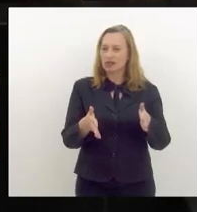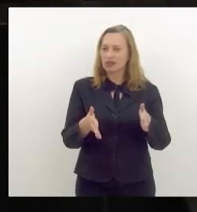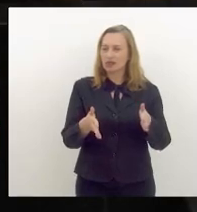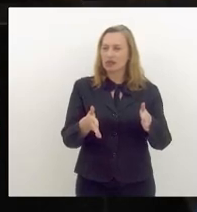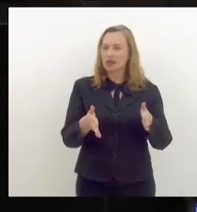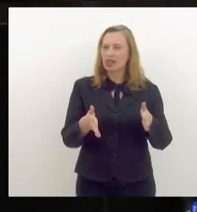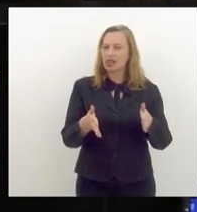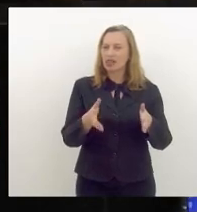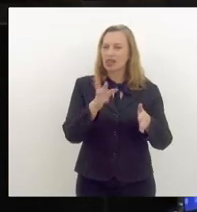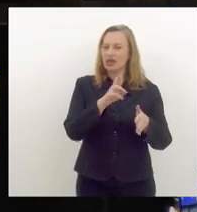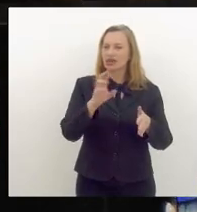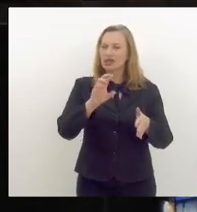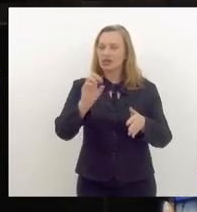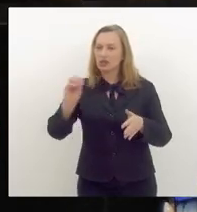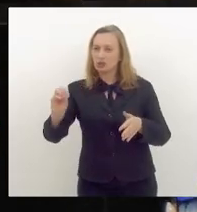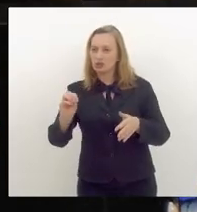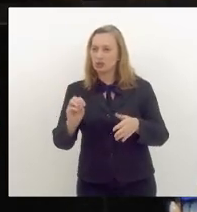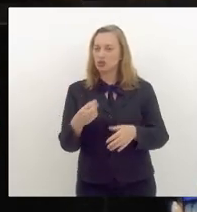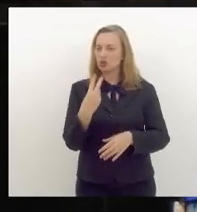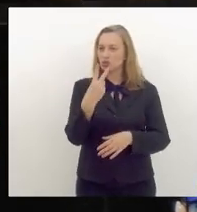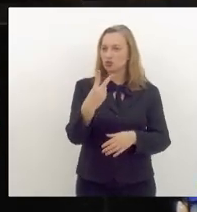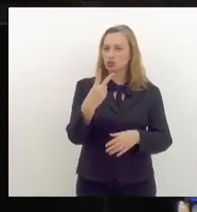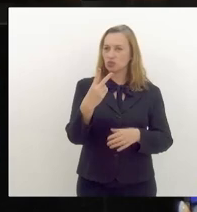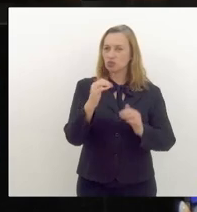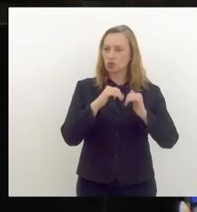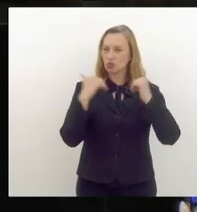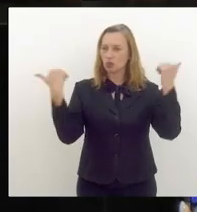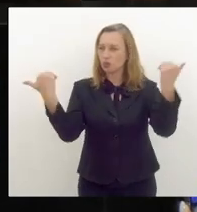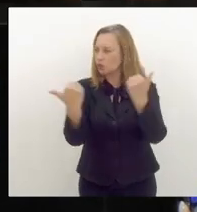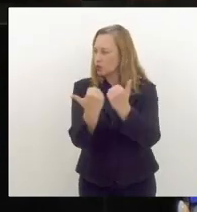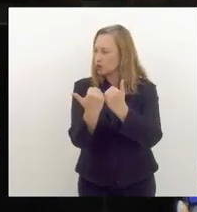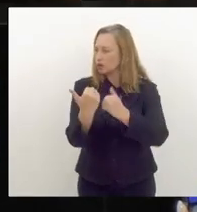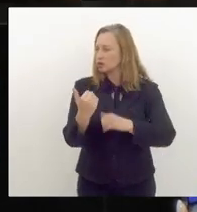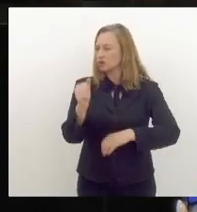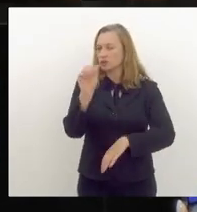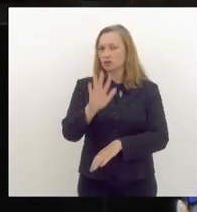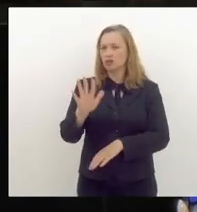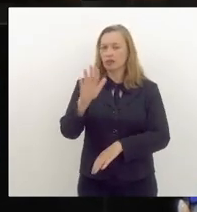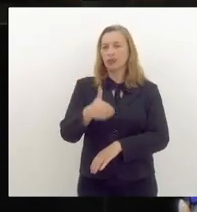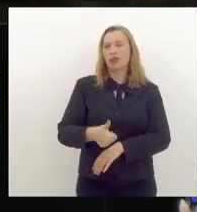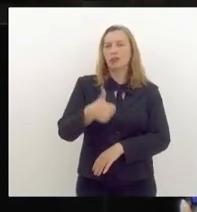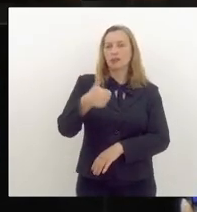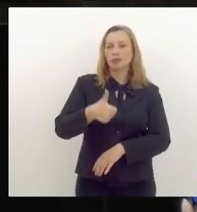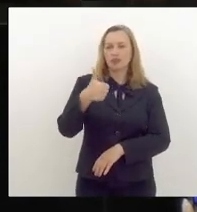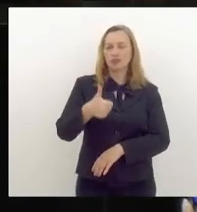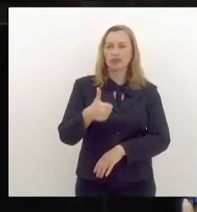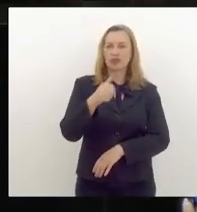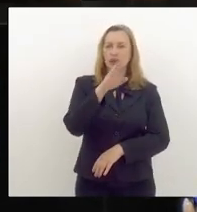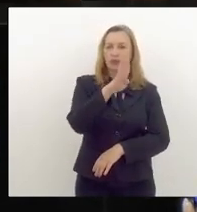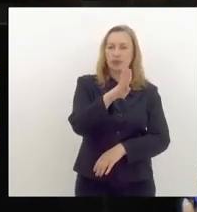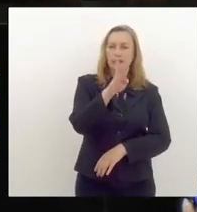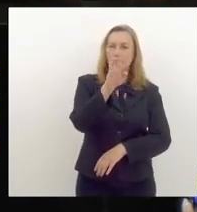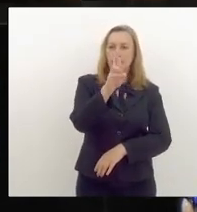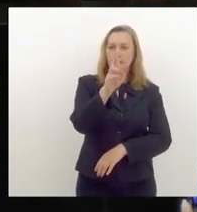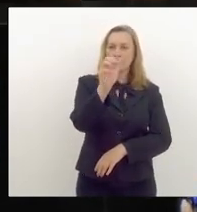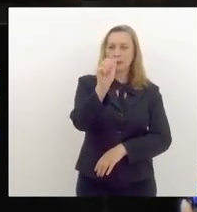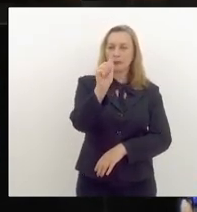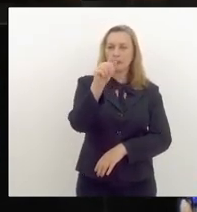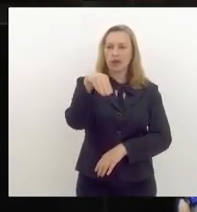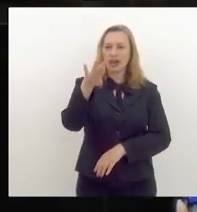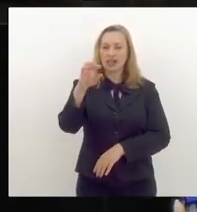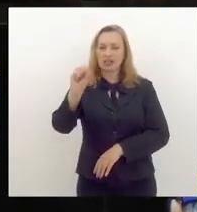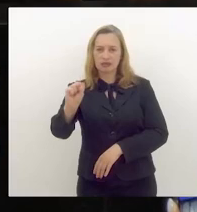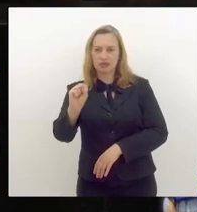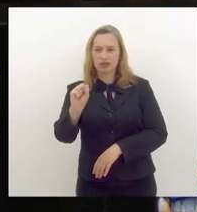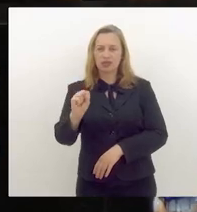em dois congressos nacionais primeiro deles foi o congresso da base me da Associação